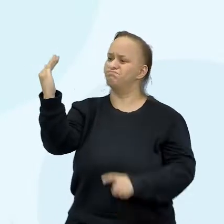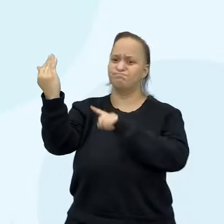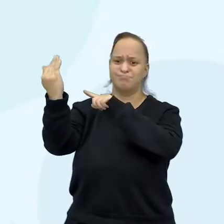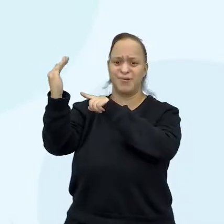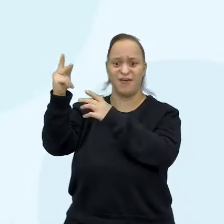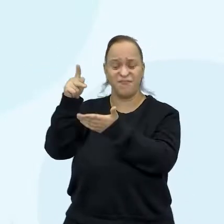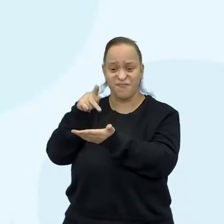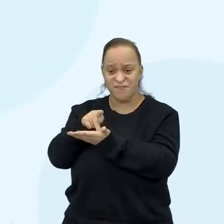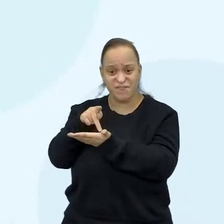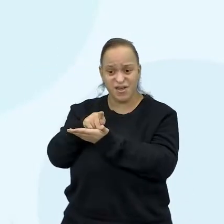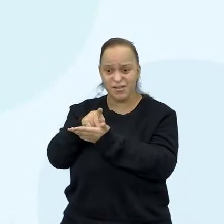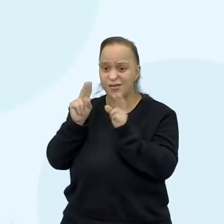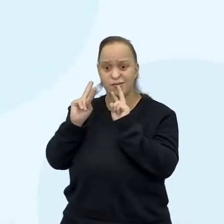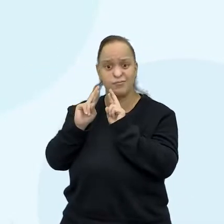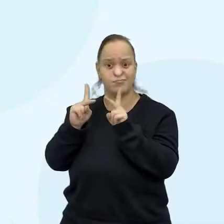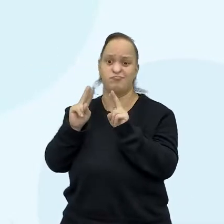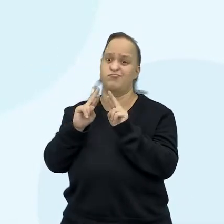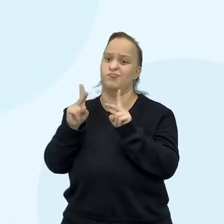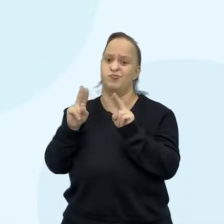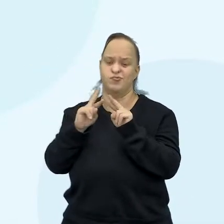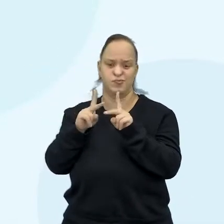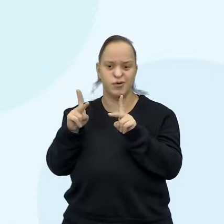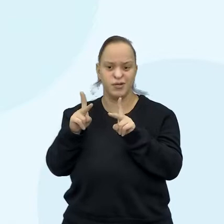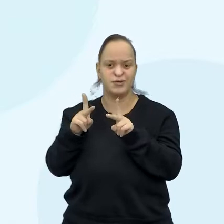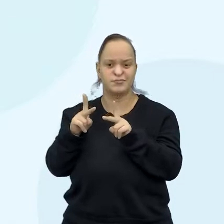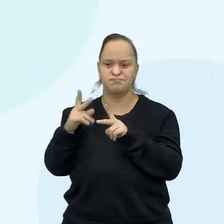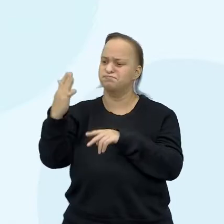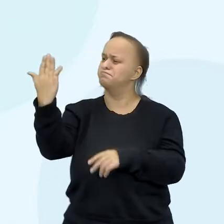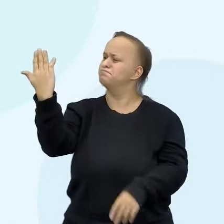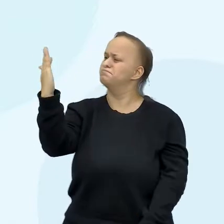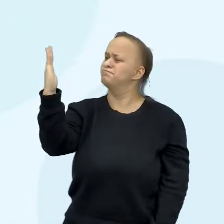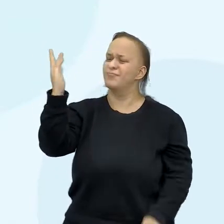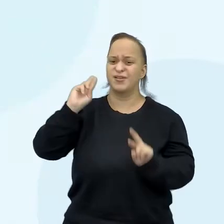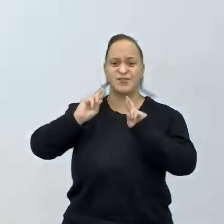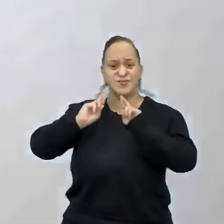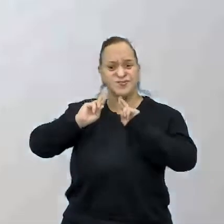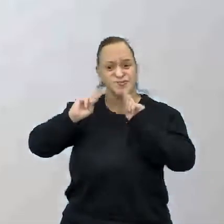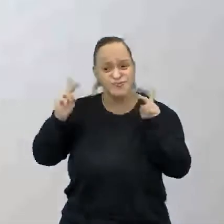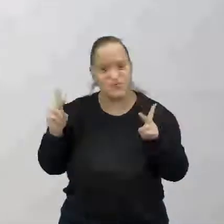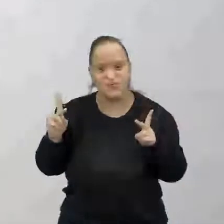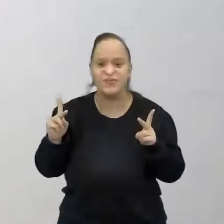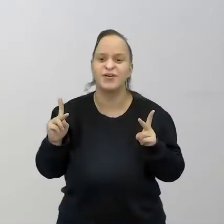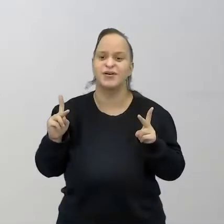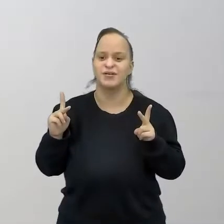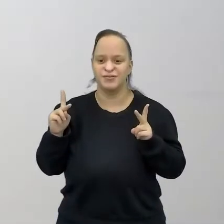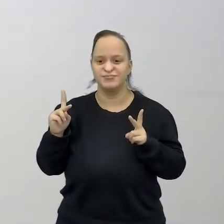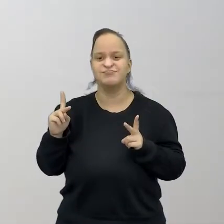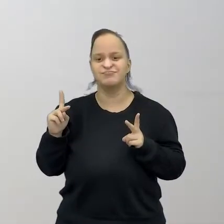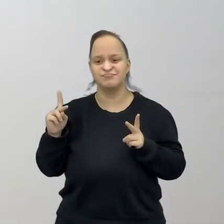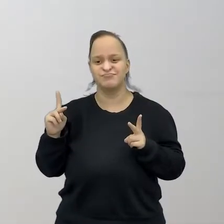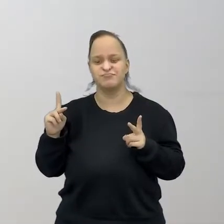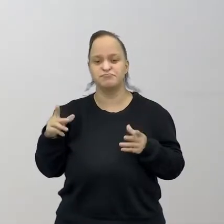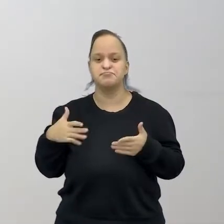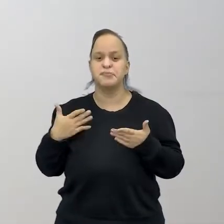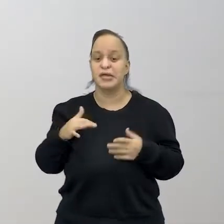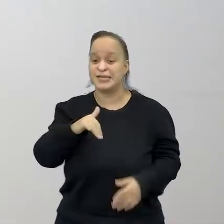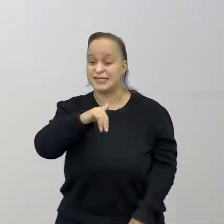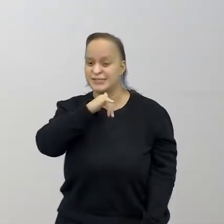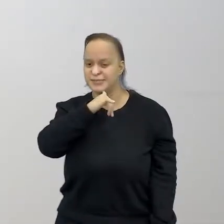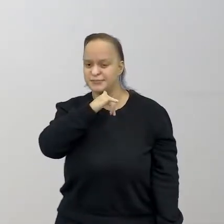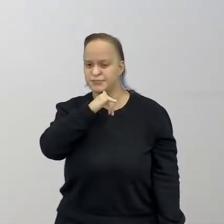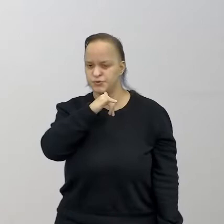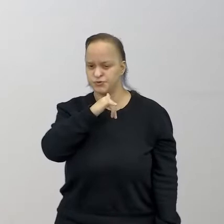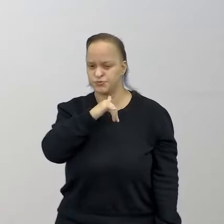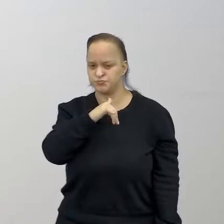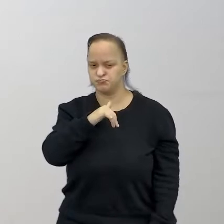não é, vamos dizer, real. A gente tem uma visão distorcida daquilo que a gente está vendo. Então, por exemplo, eu olho